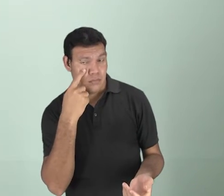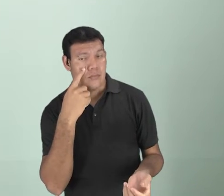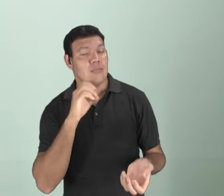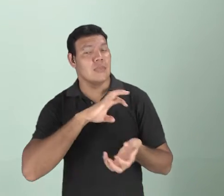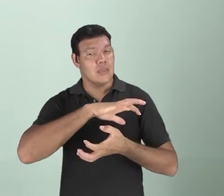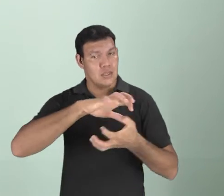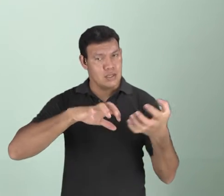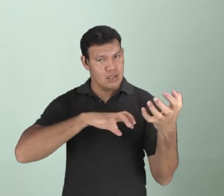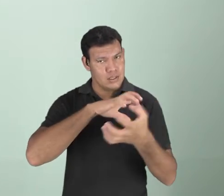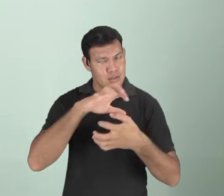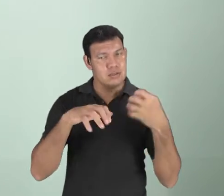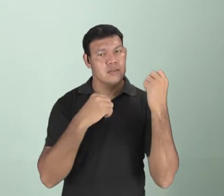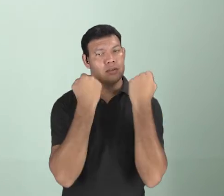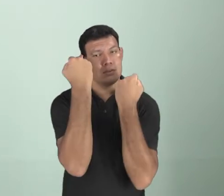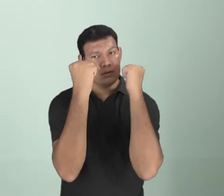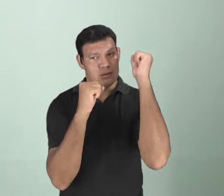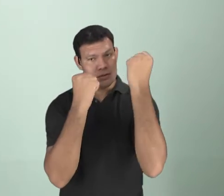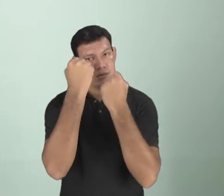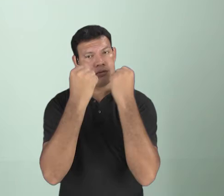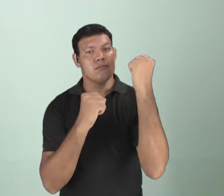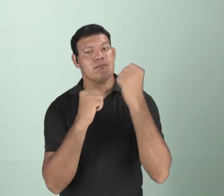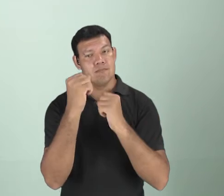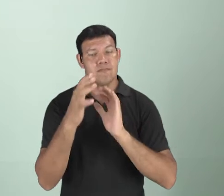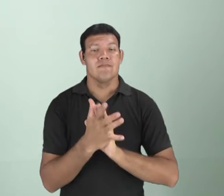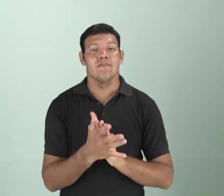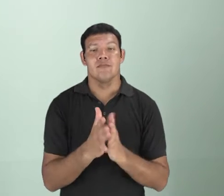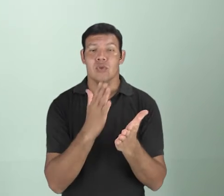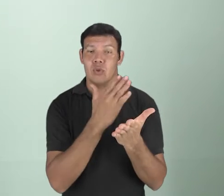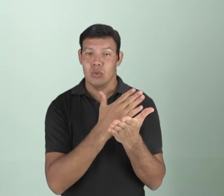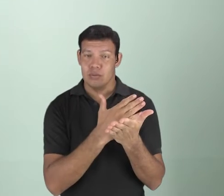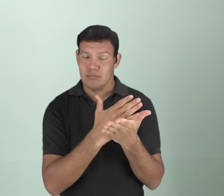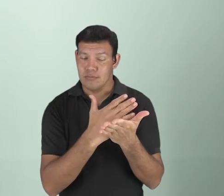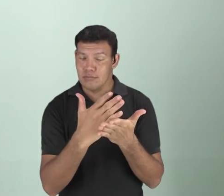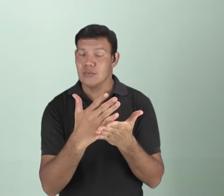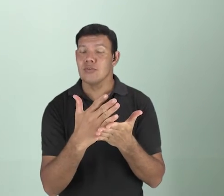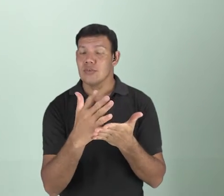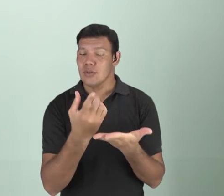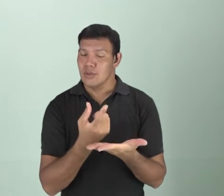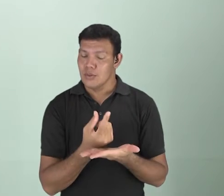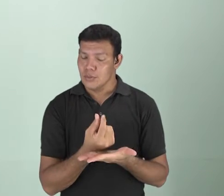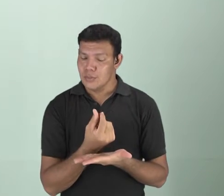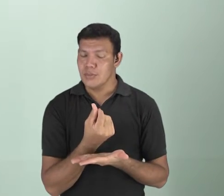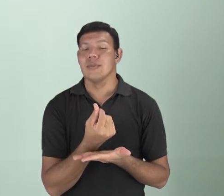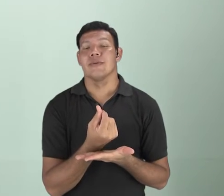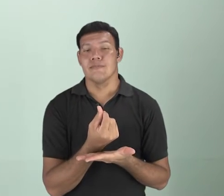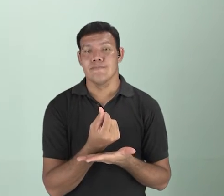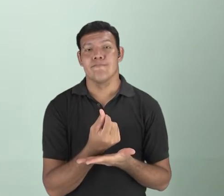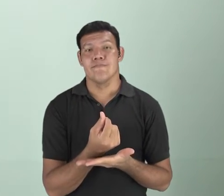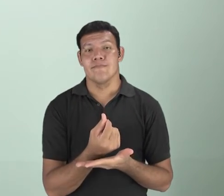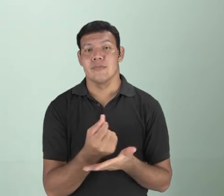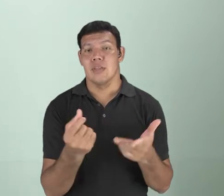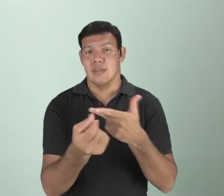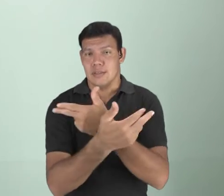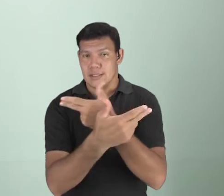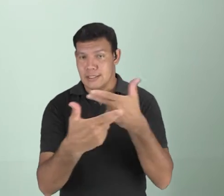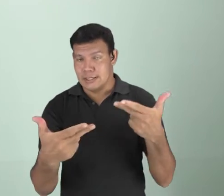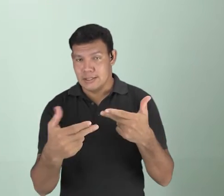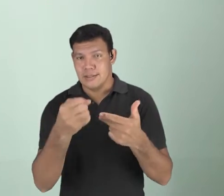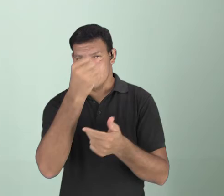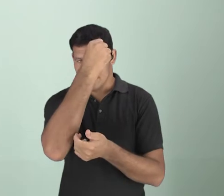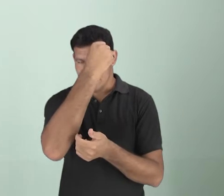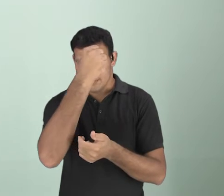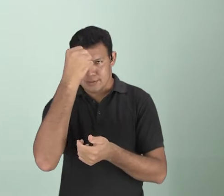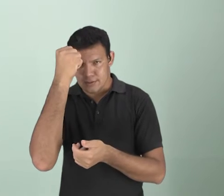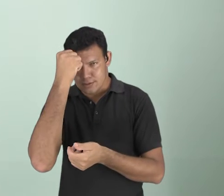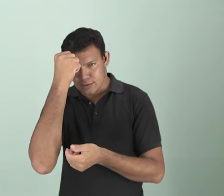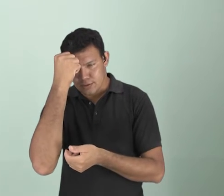Revolução Industrial, que nós temos a gênese do modo de produção capitalista, os produtos, que na sociologia